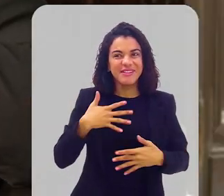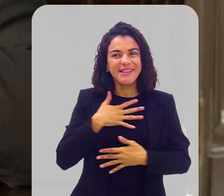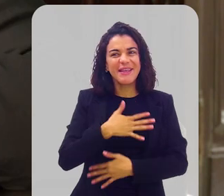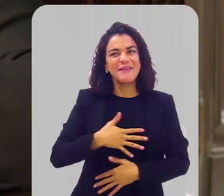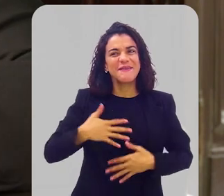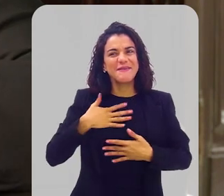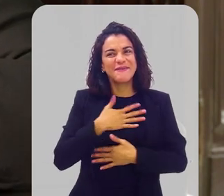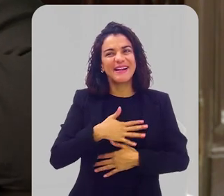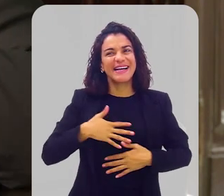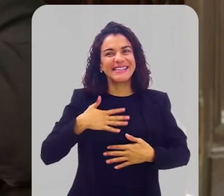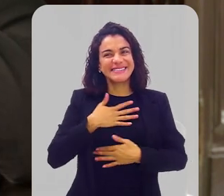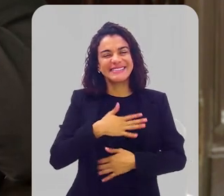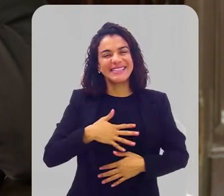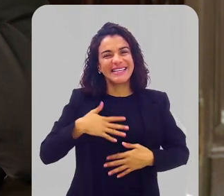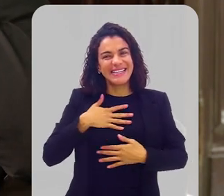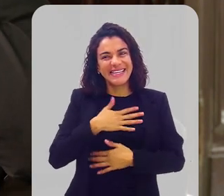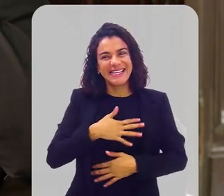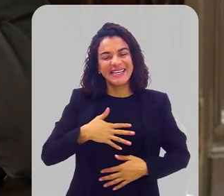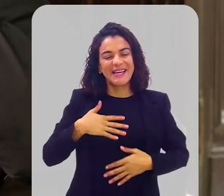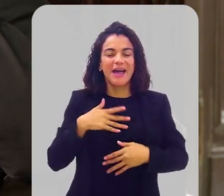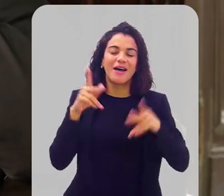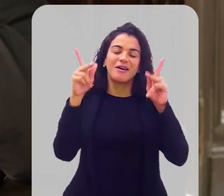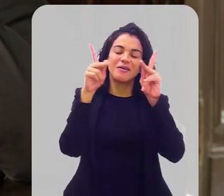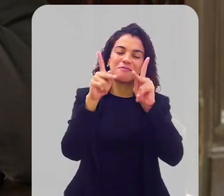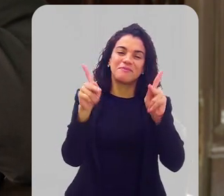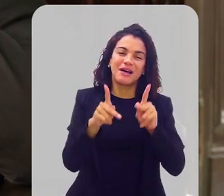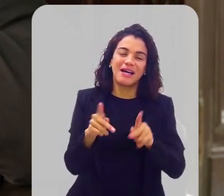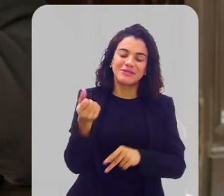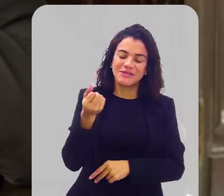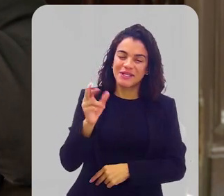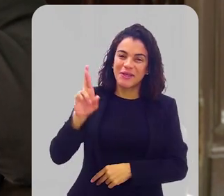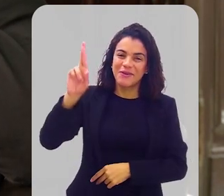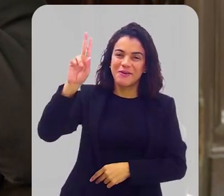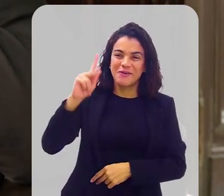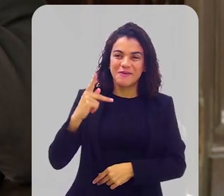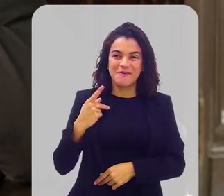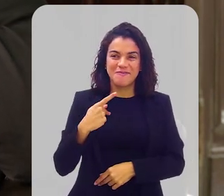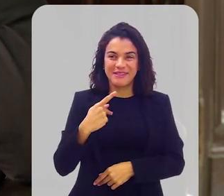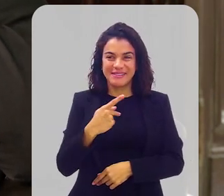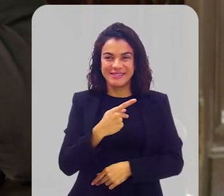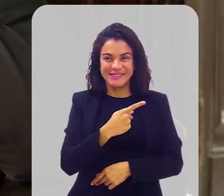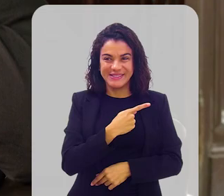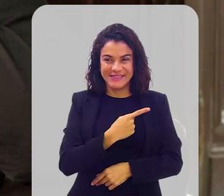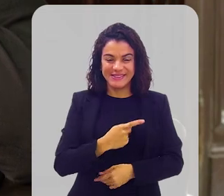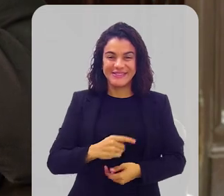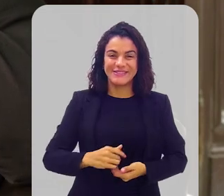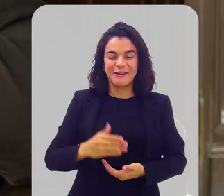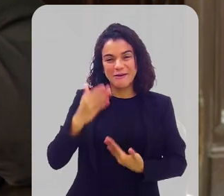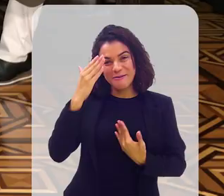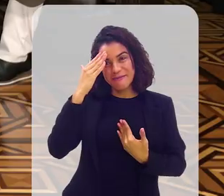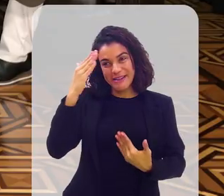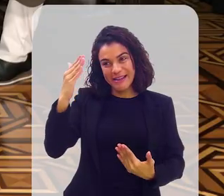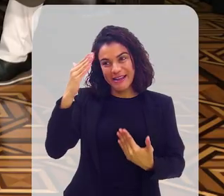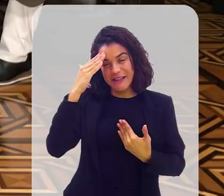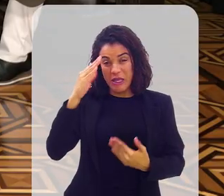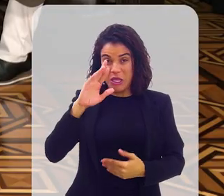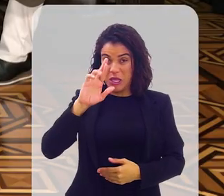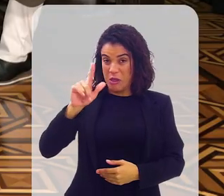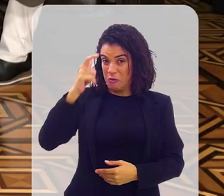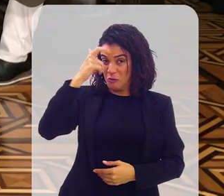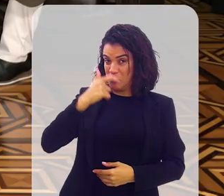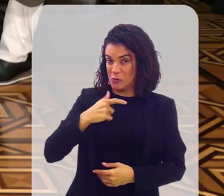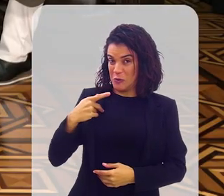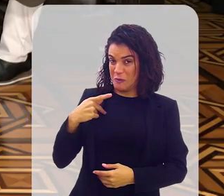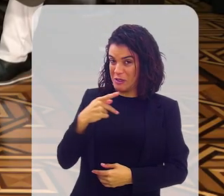Que prazer e bom você estar aqui. Paz do Senhor, pastor. Paz do Senhor. Prazer todo meu. Obrigado. Eu não